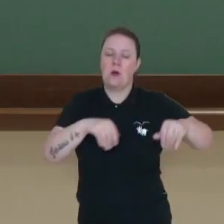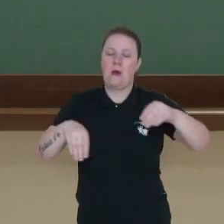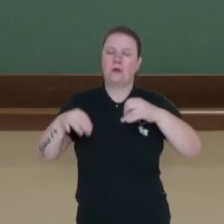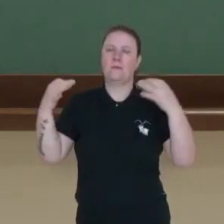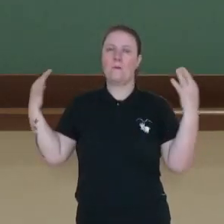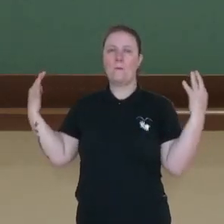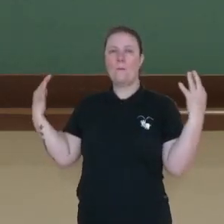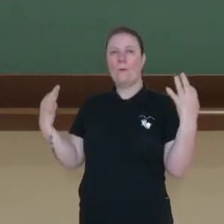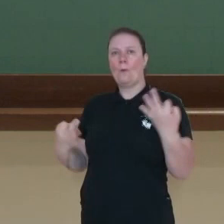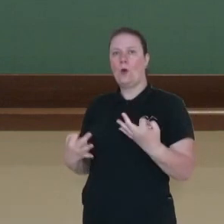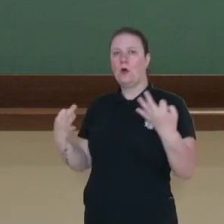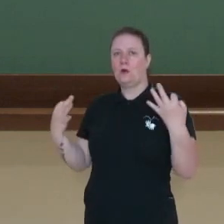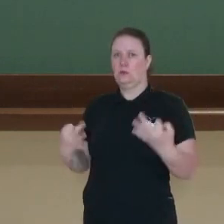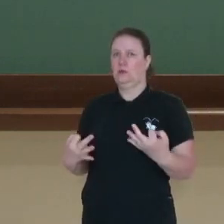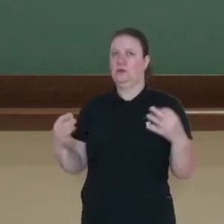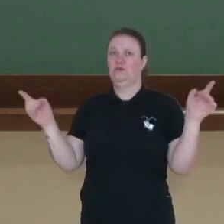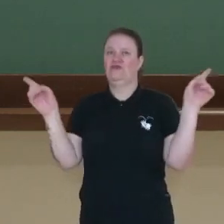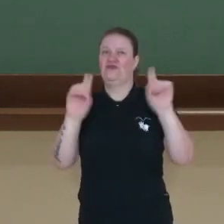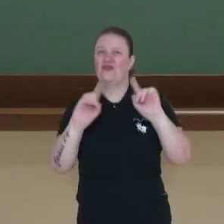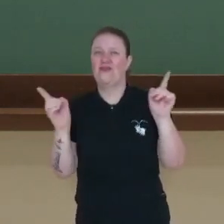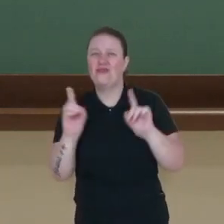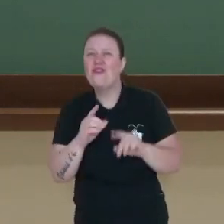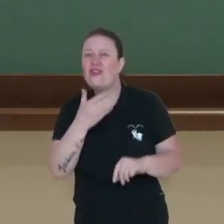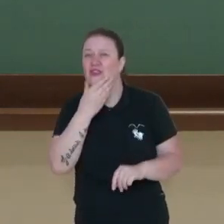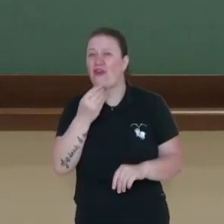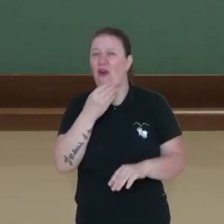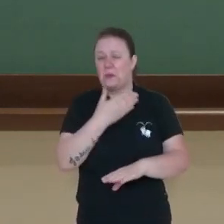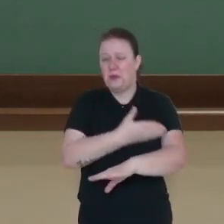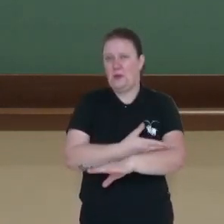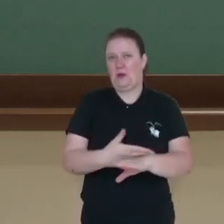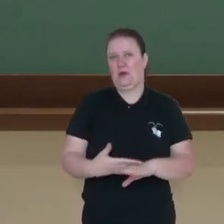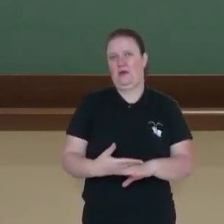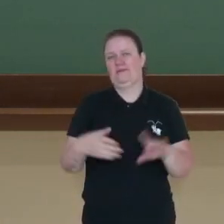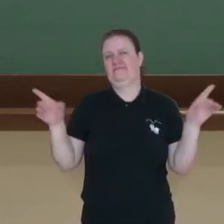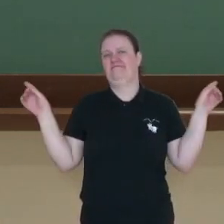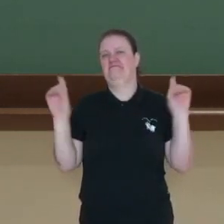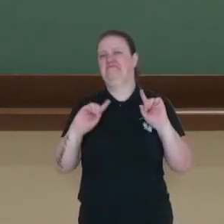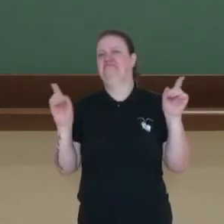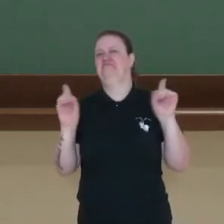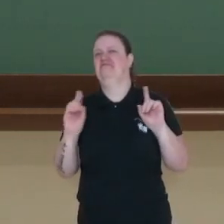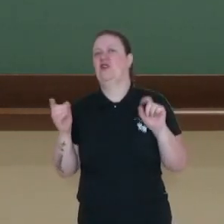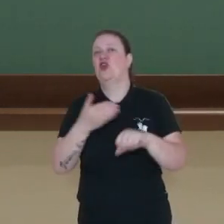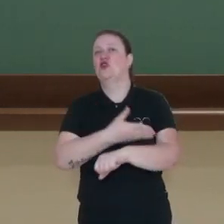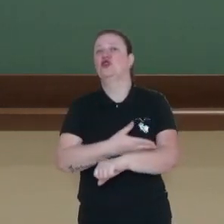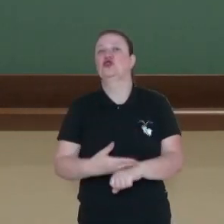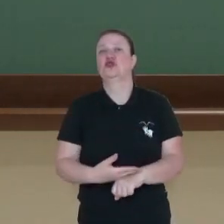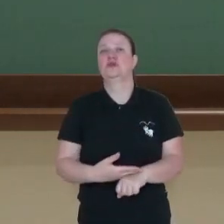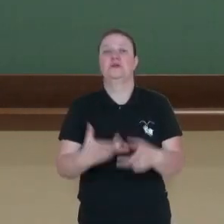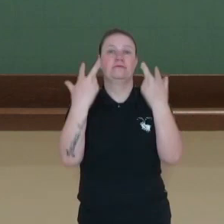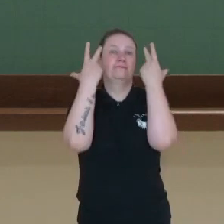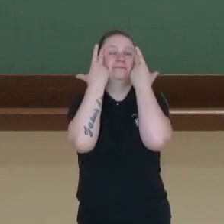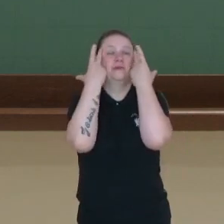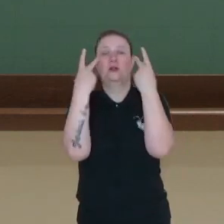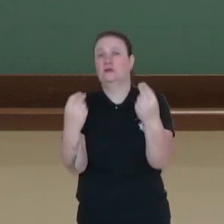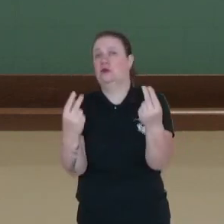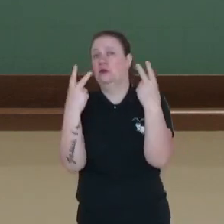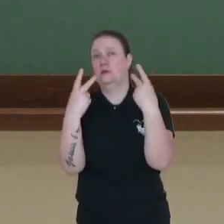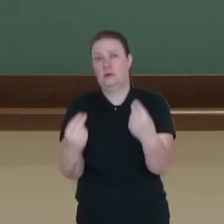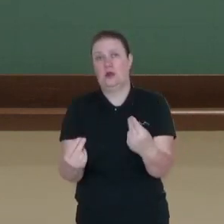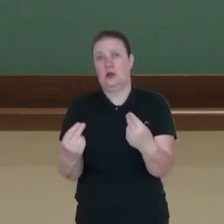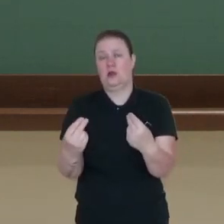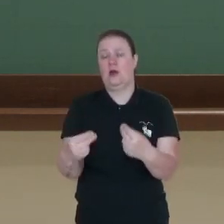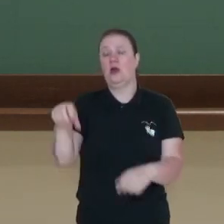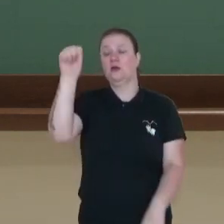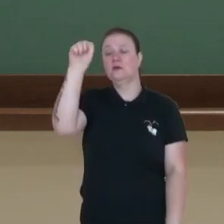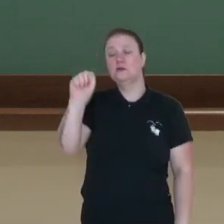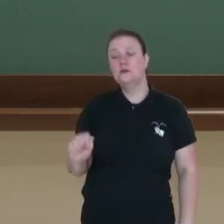não foi o homem branco português que trouxe esse hábito tão comum no nosso território, tão comum no sul do